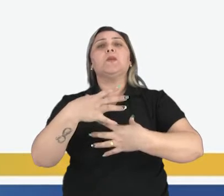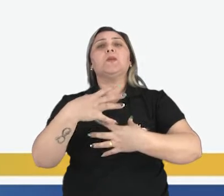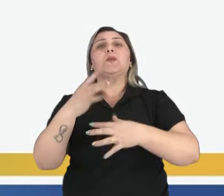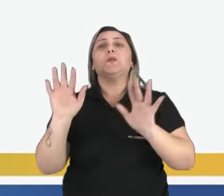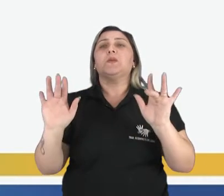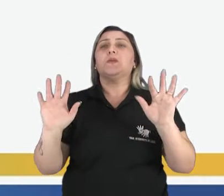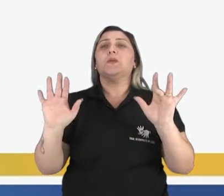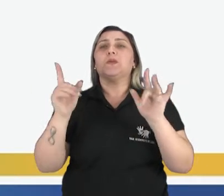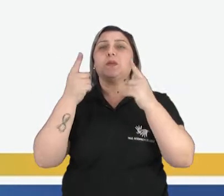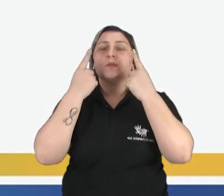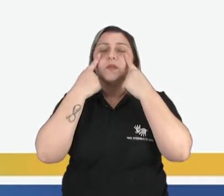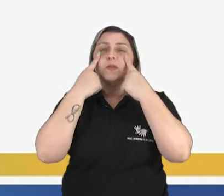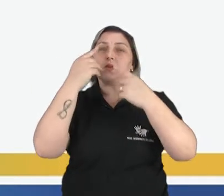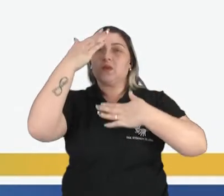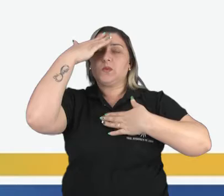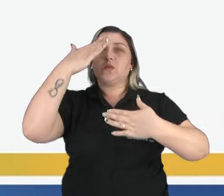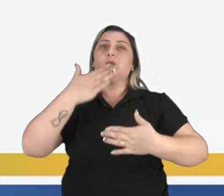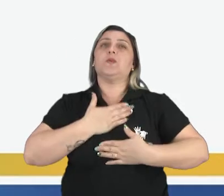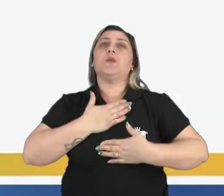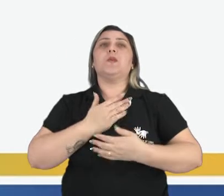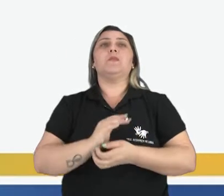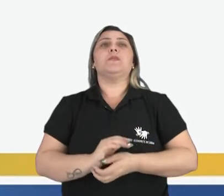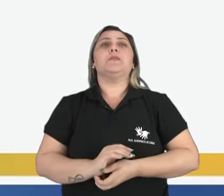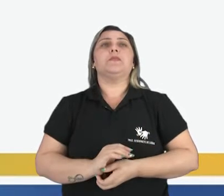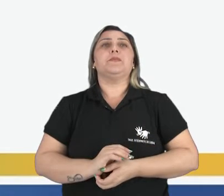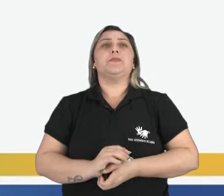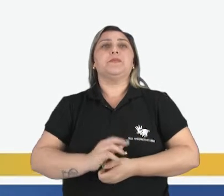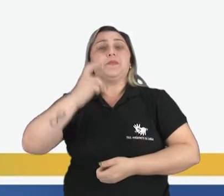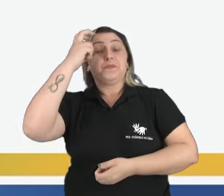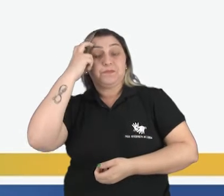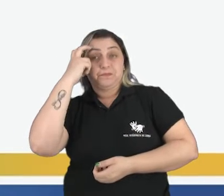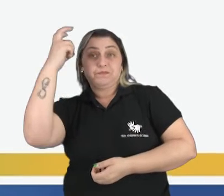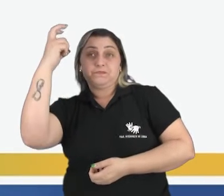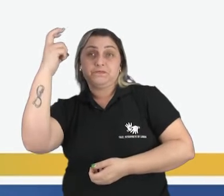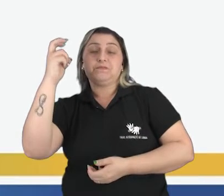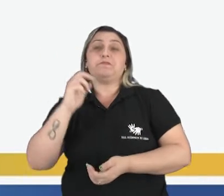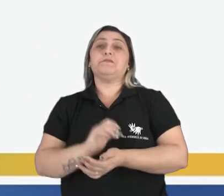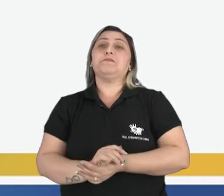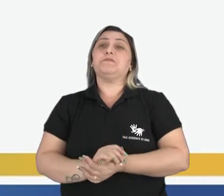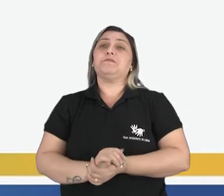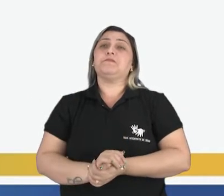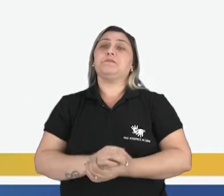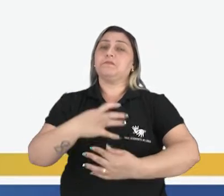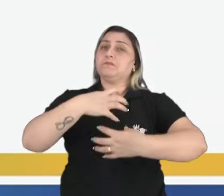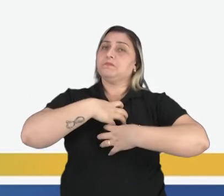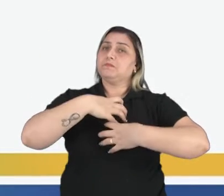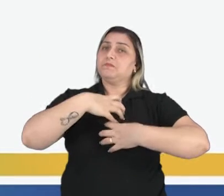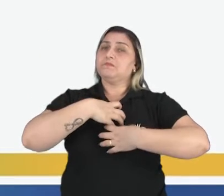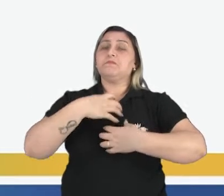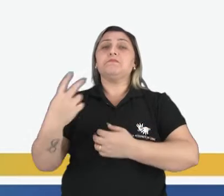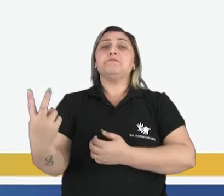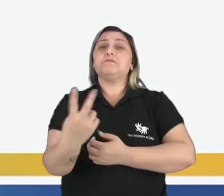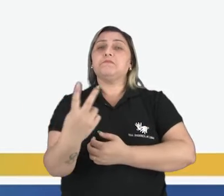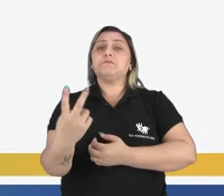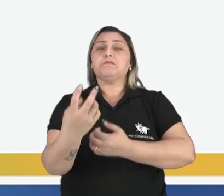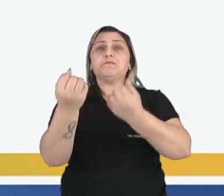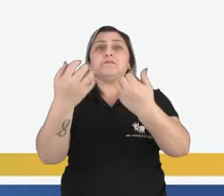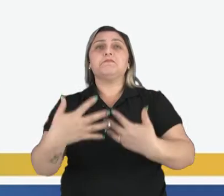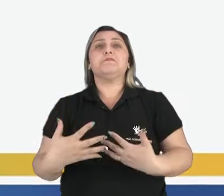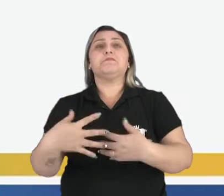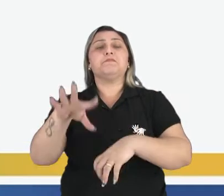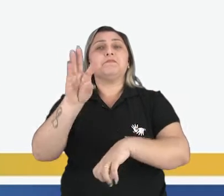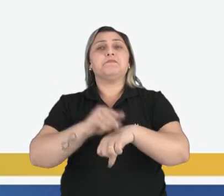sentidos, tá? Então, o conhecimento sensório e o intelectual são esses dois aí primeiro que a gente vai estar comentando.